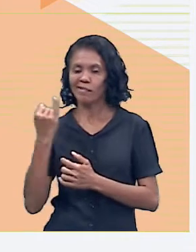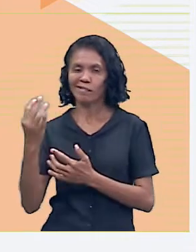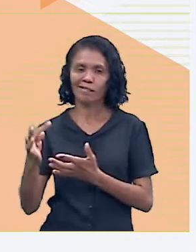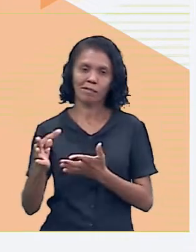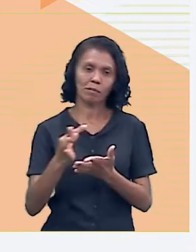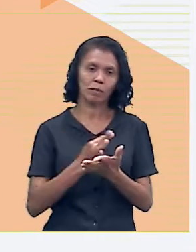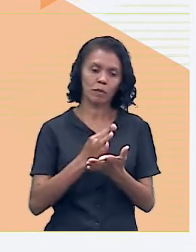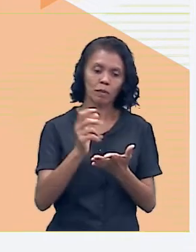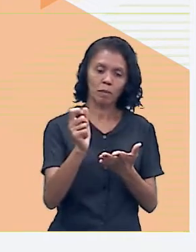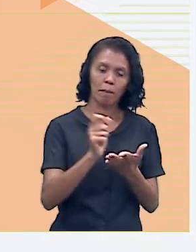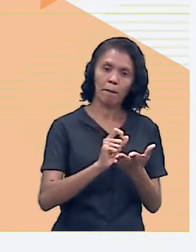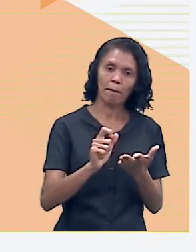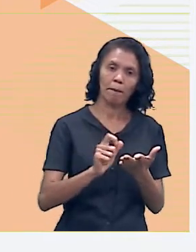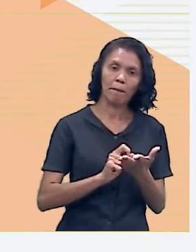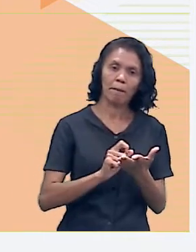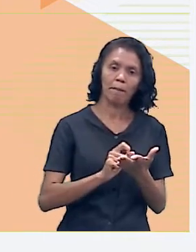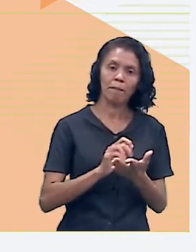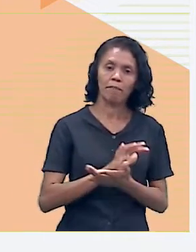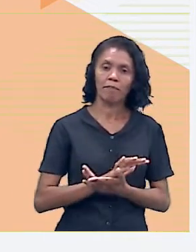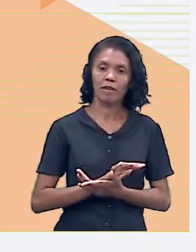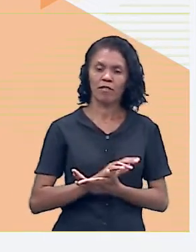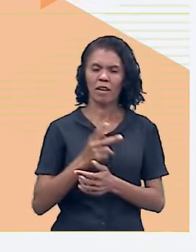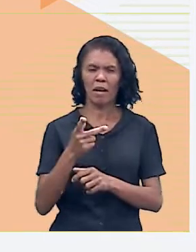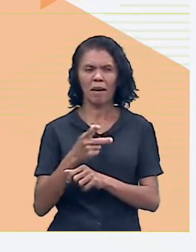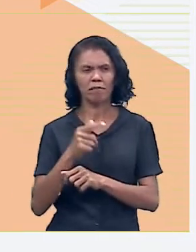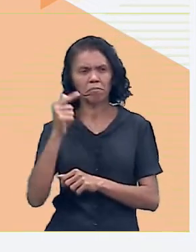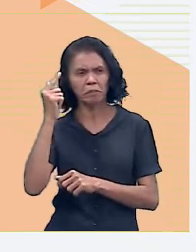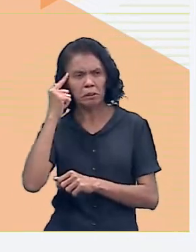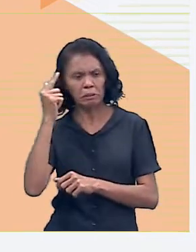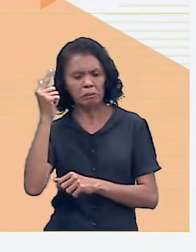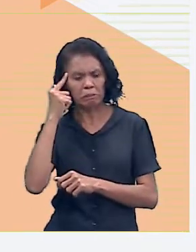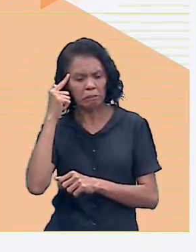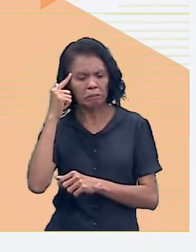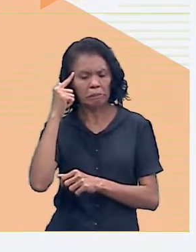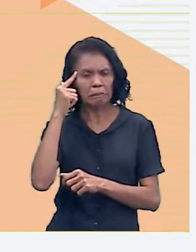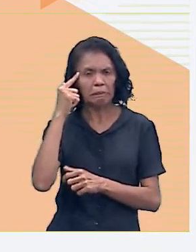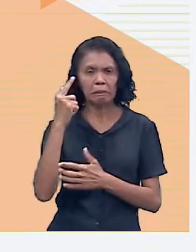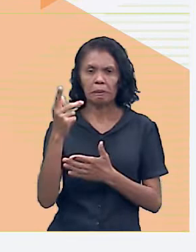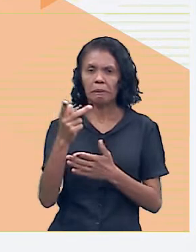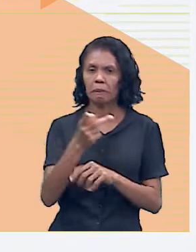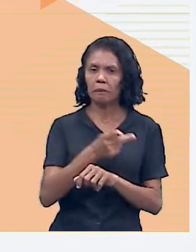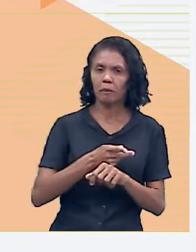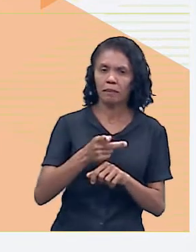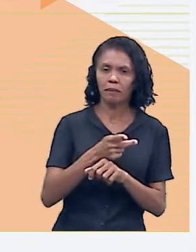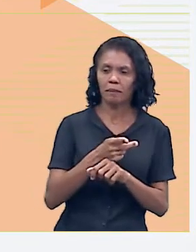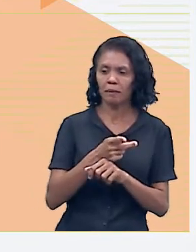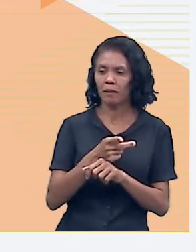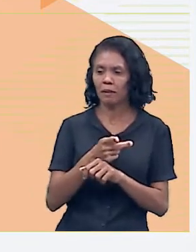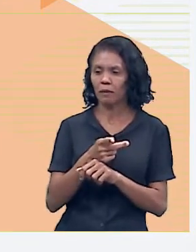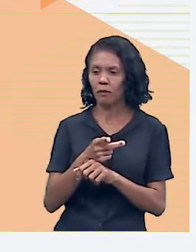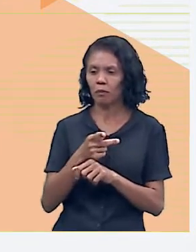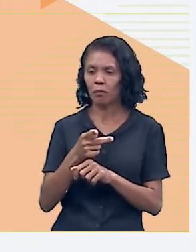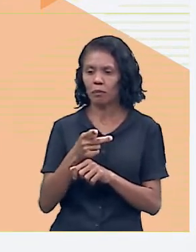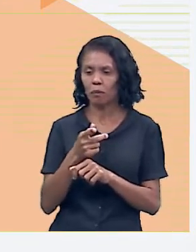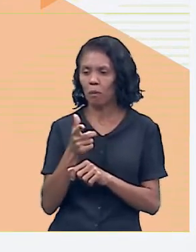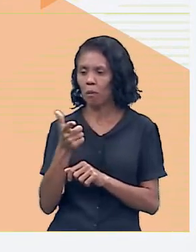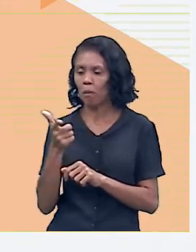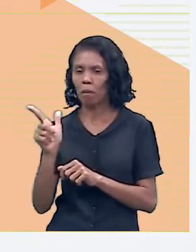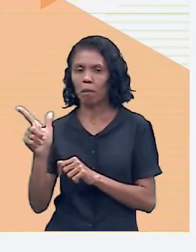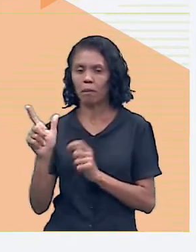você não precisa necessariamente ficar procurando ali um repertório que esteja associado a tudo até porque